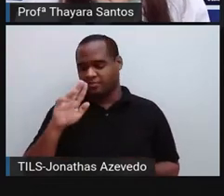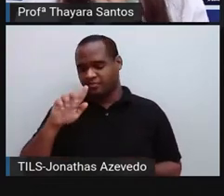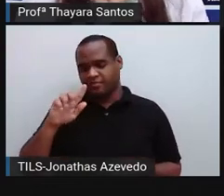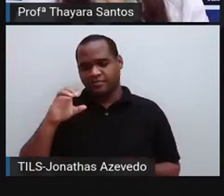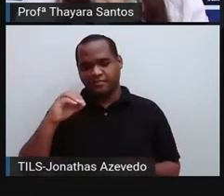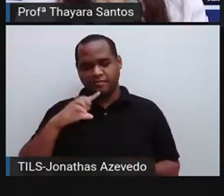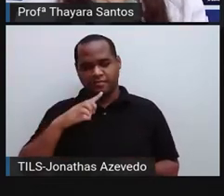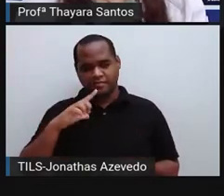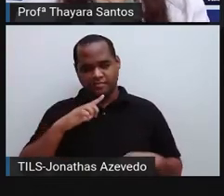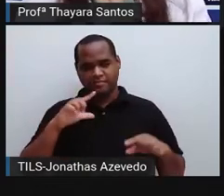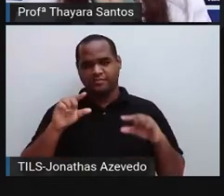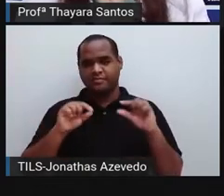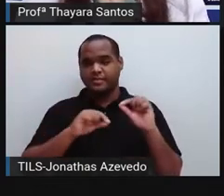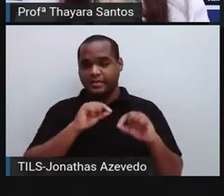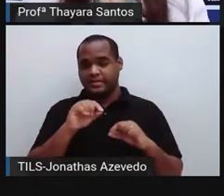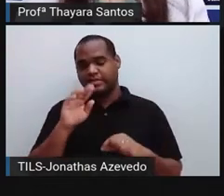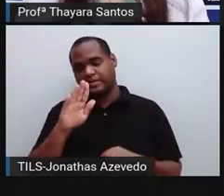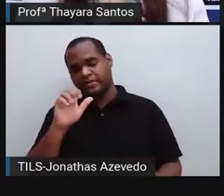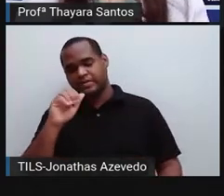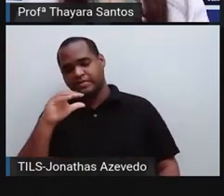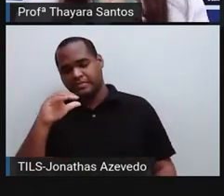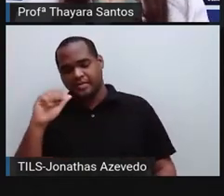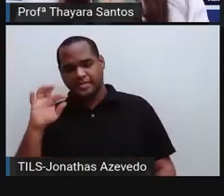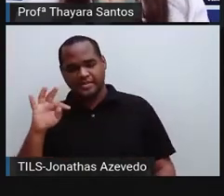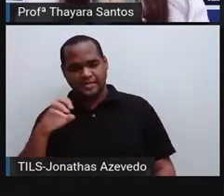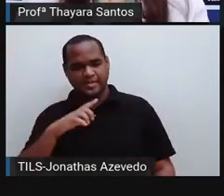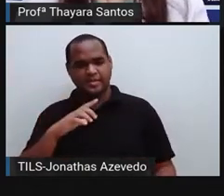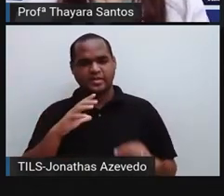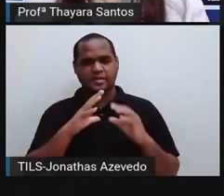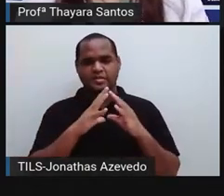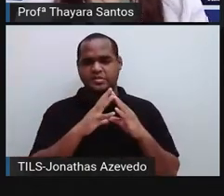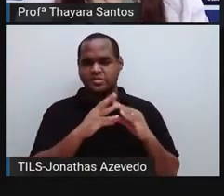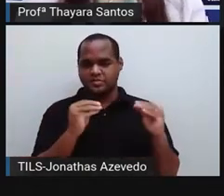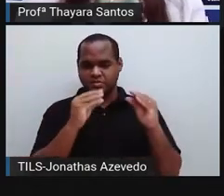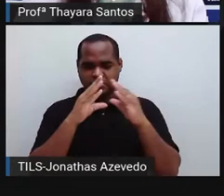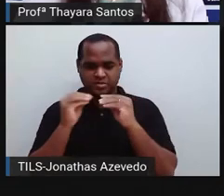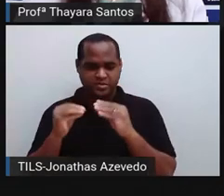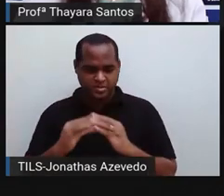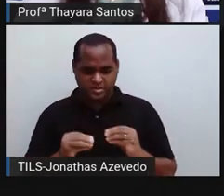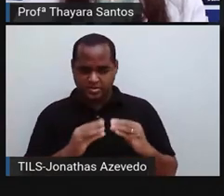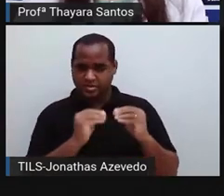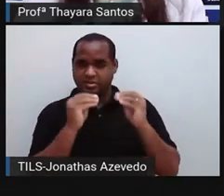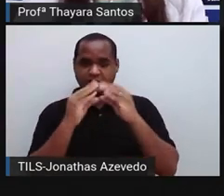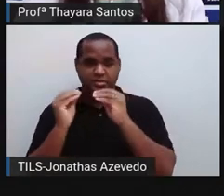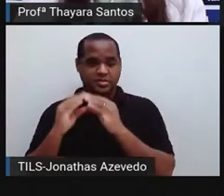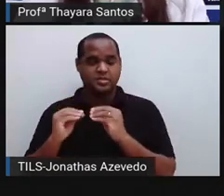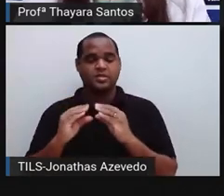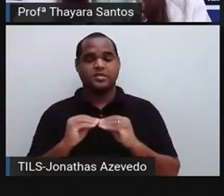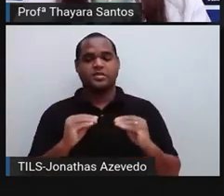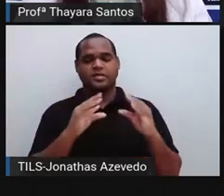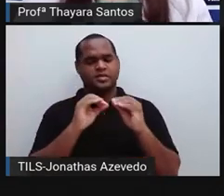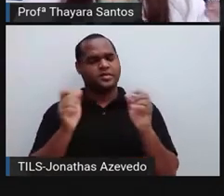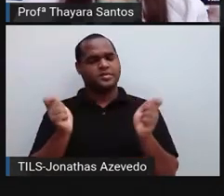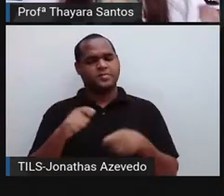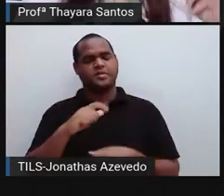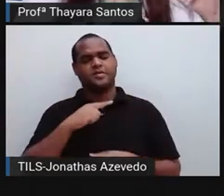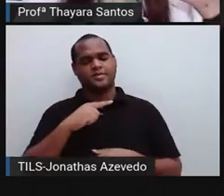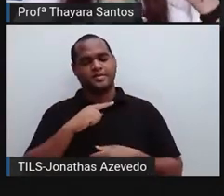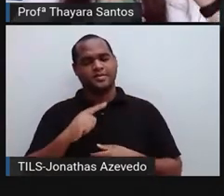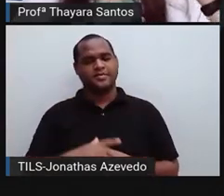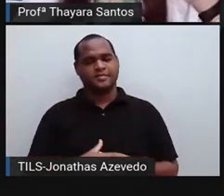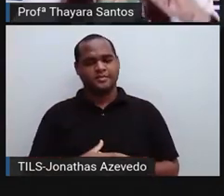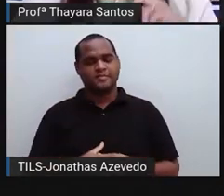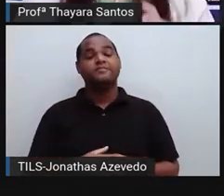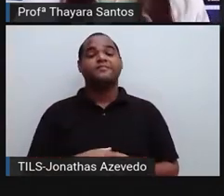E no final das contas, os fungos e as bactérias vão decompor todos os outros organismos dessa cadeia. Outra coisa,